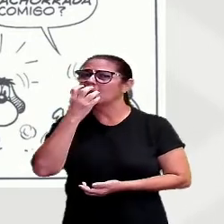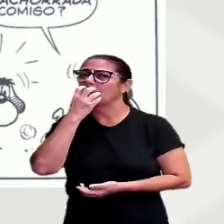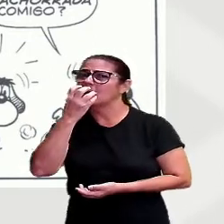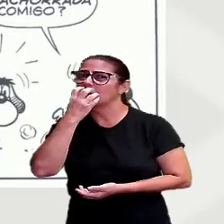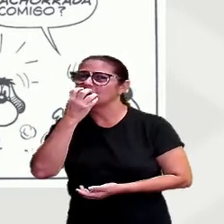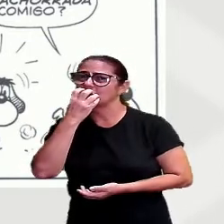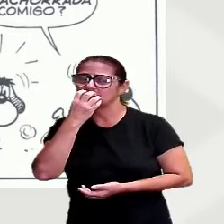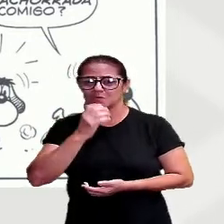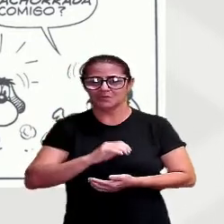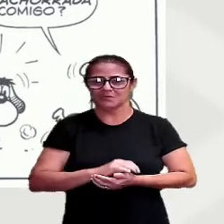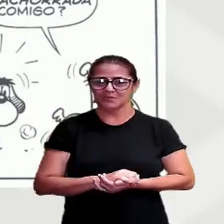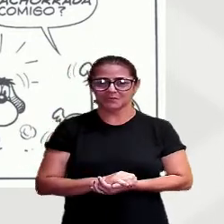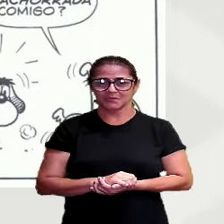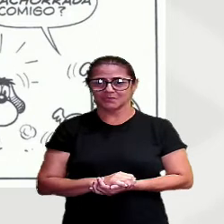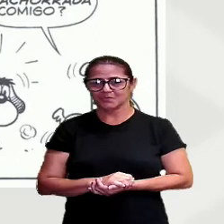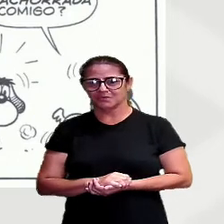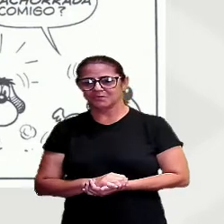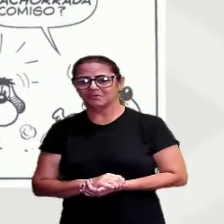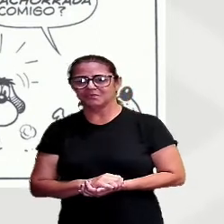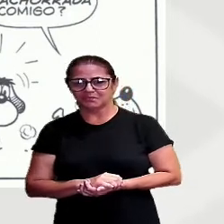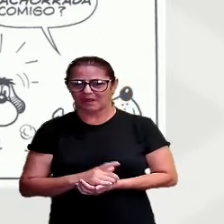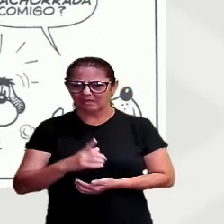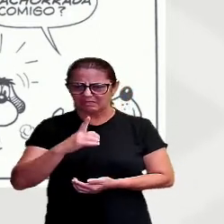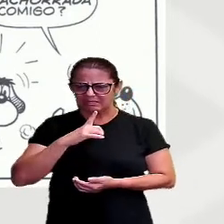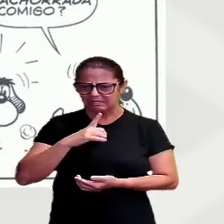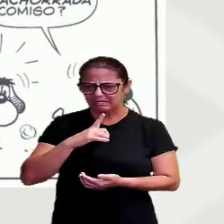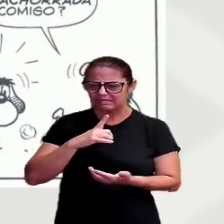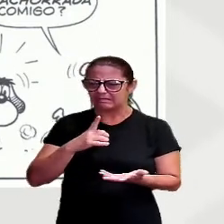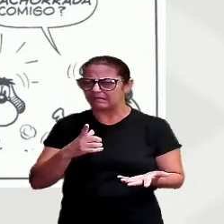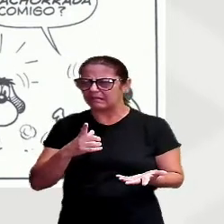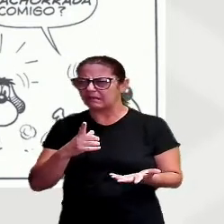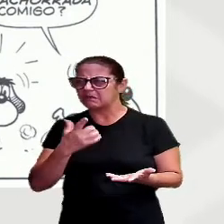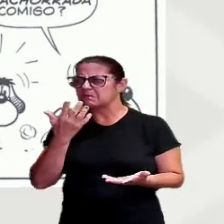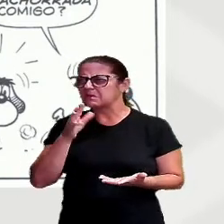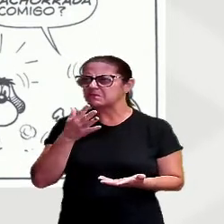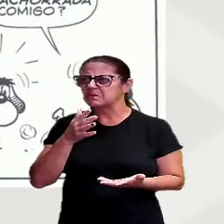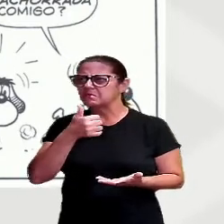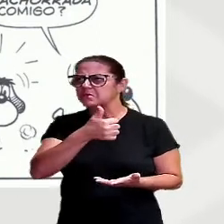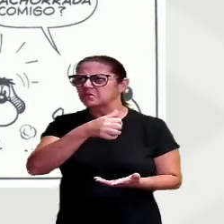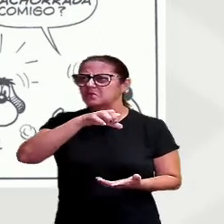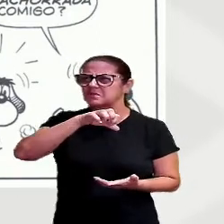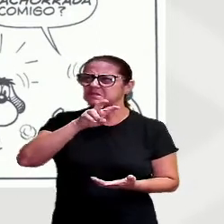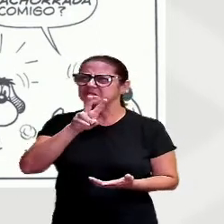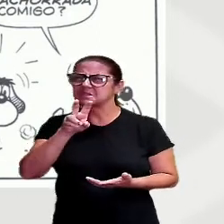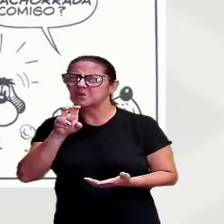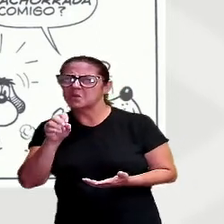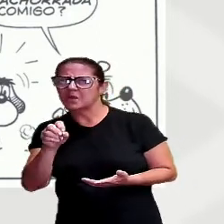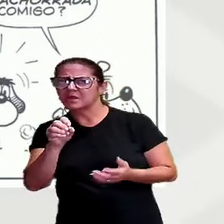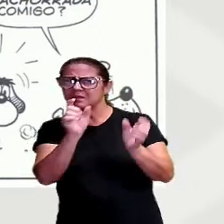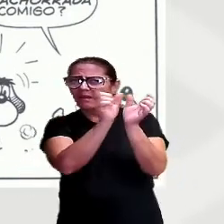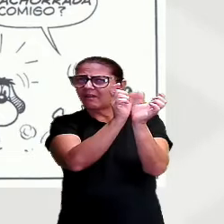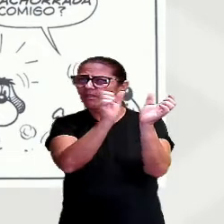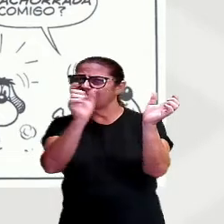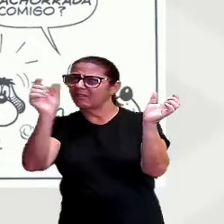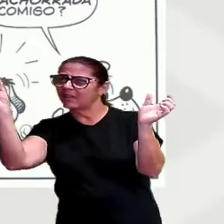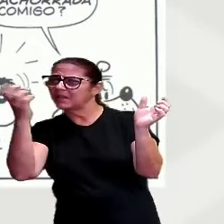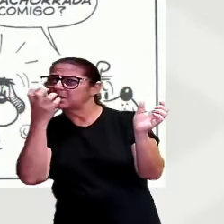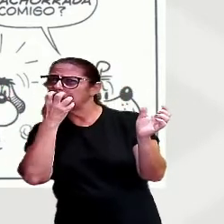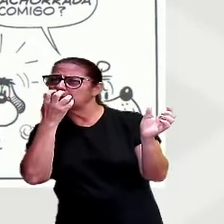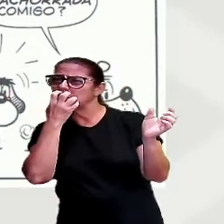Bidu. Então, a gente tem aí, no final, mais ou menos, de 1950, essa tirinha foi publicada. E